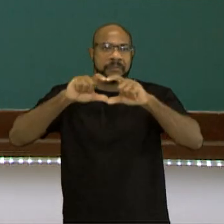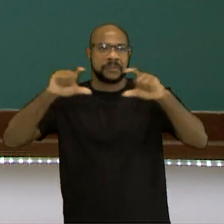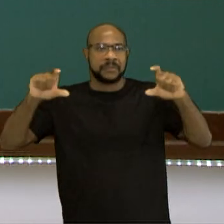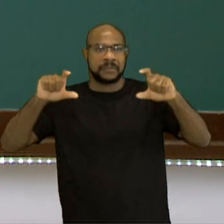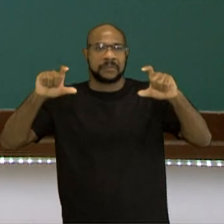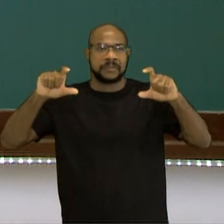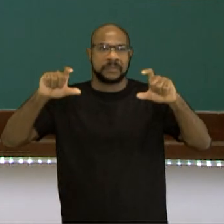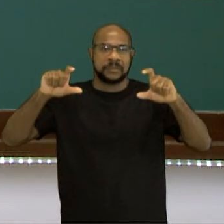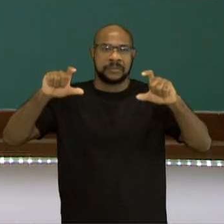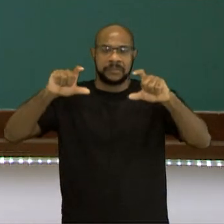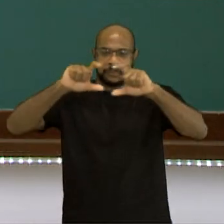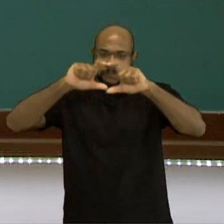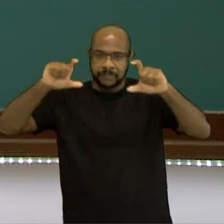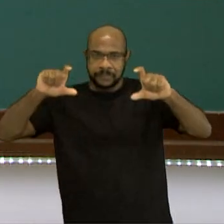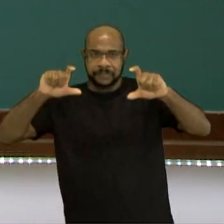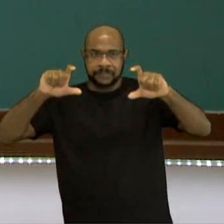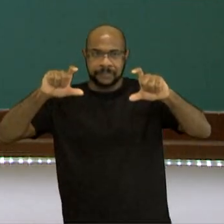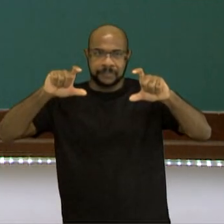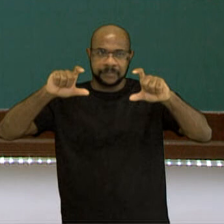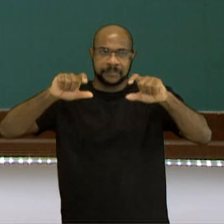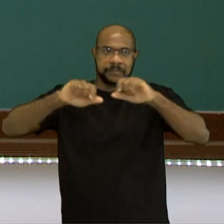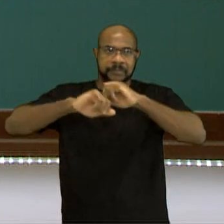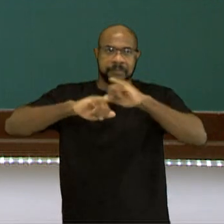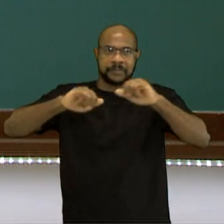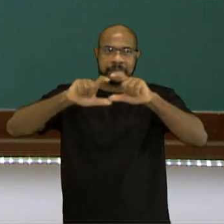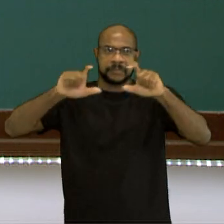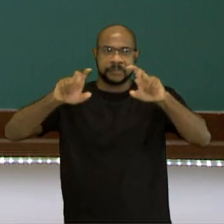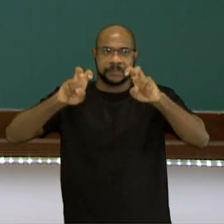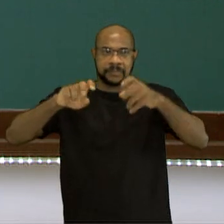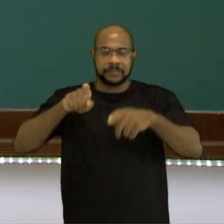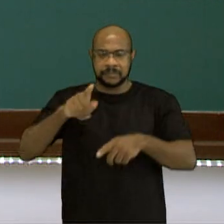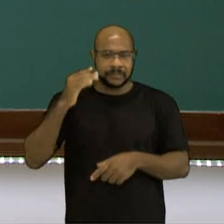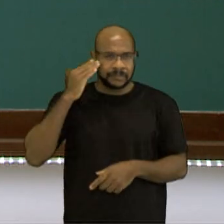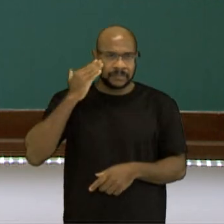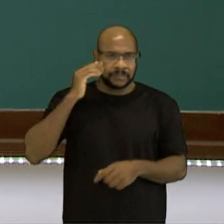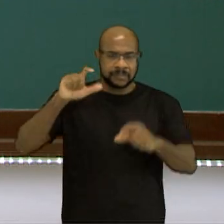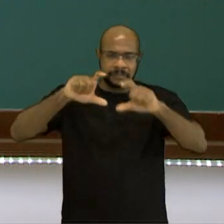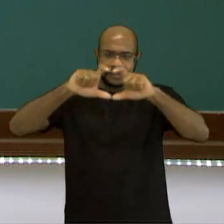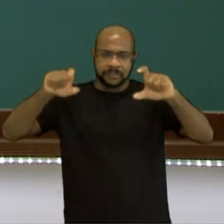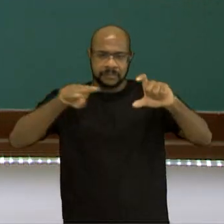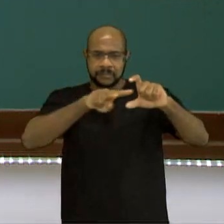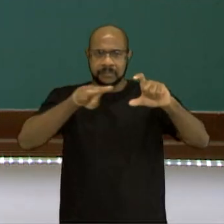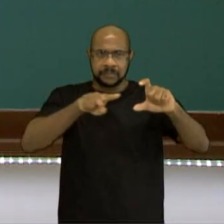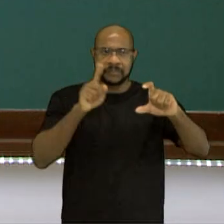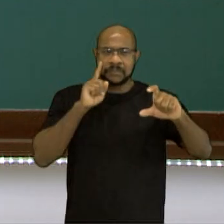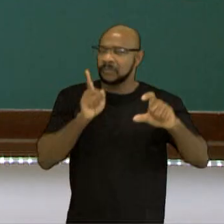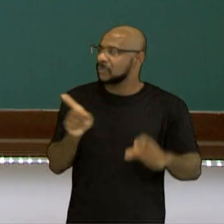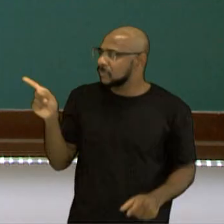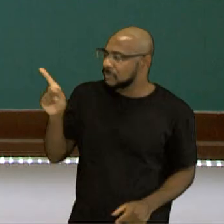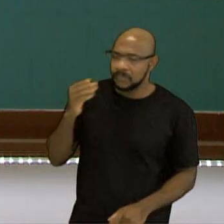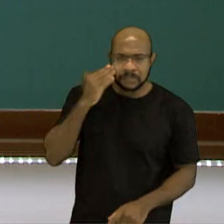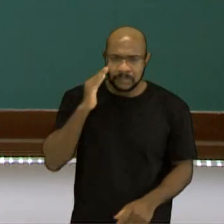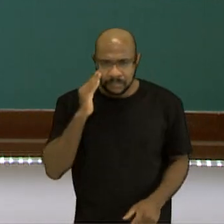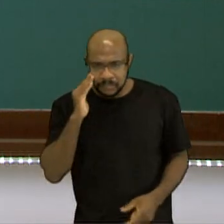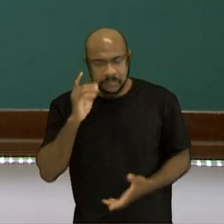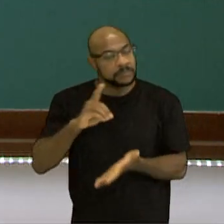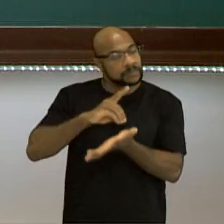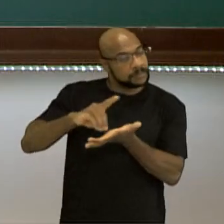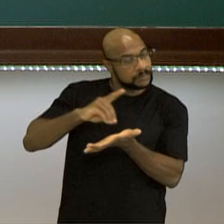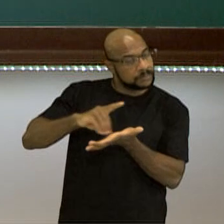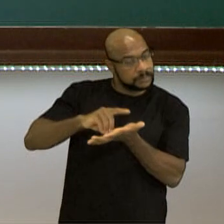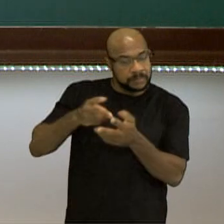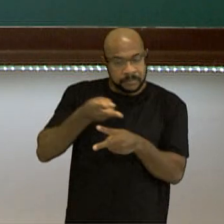fasting for Muslim World Cup players. Você consegue entender essa headline? Não consegue? Vai no dicionário, procura